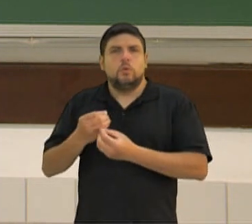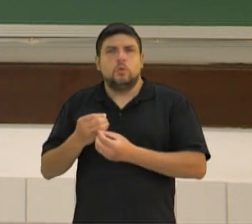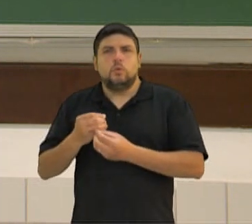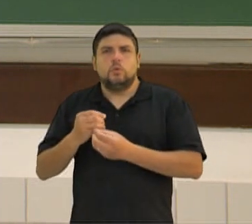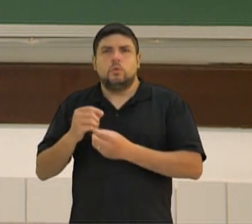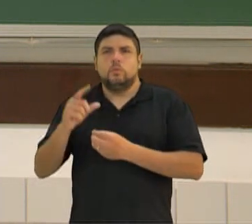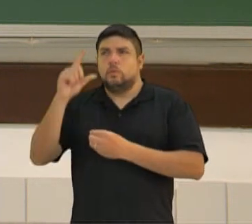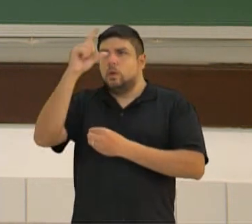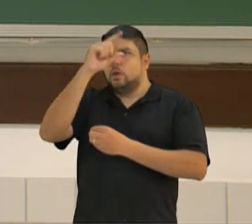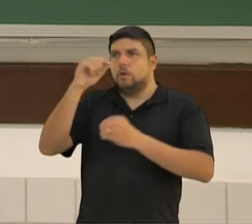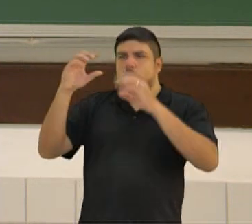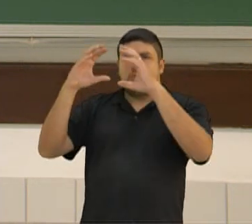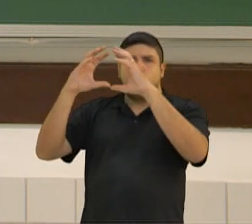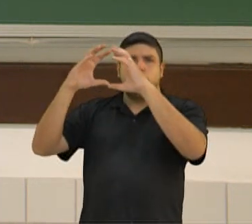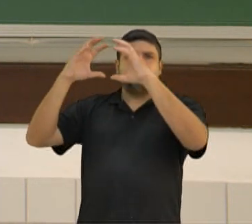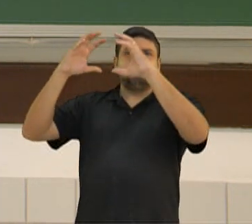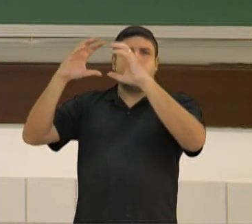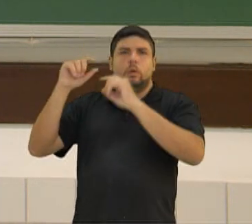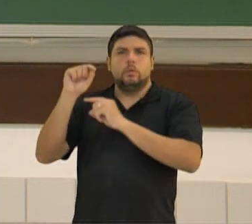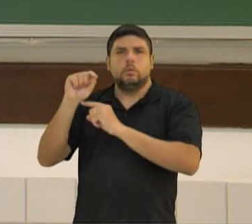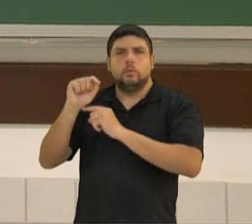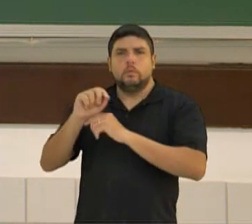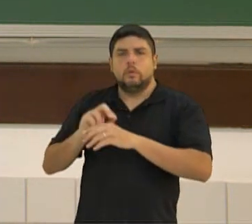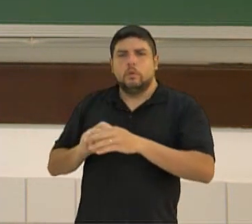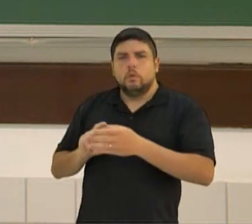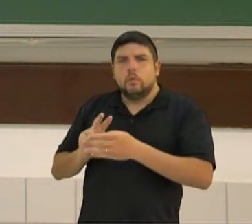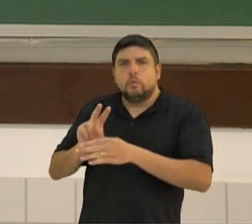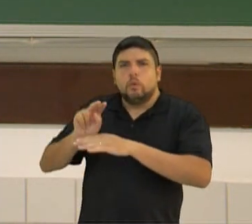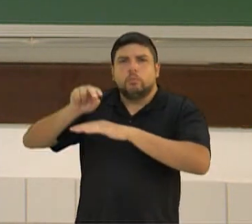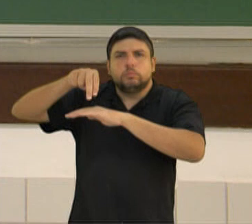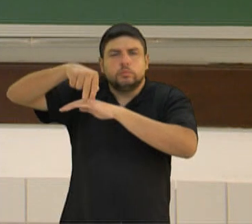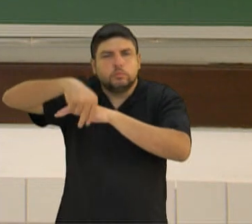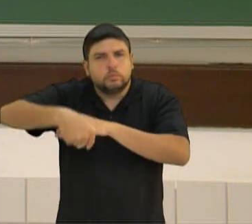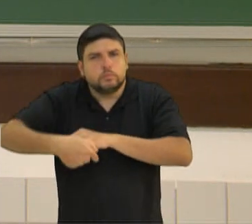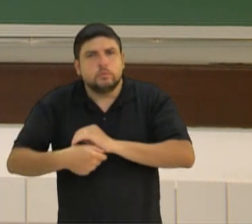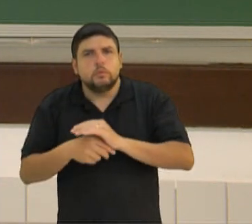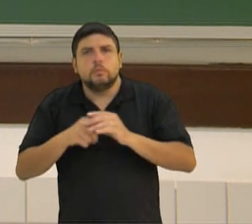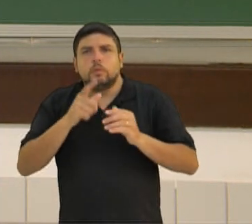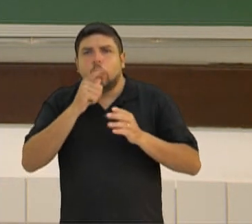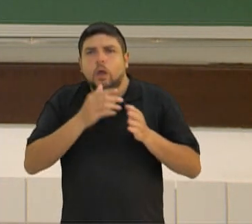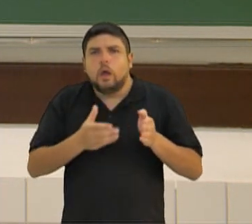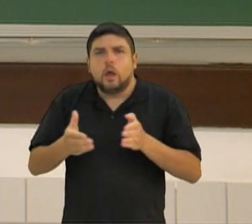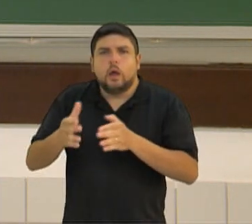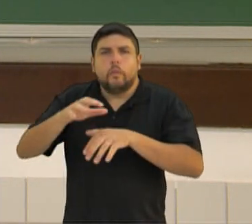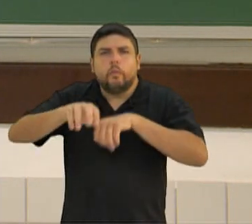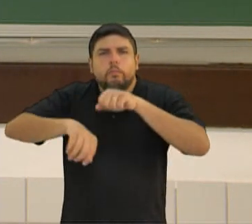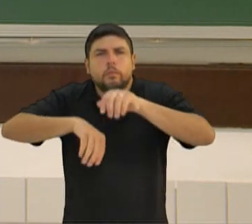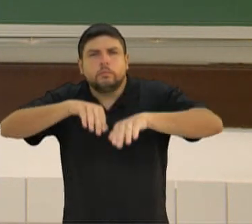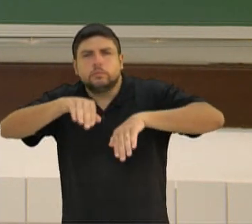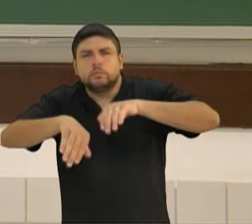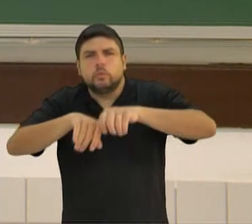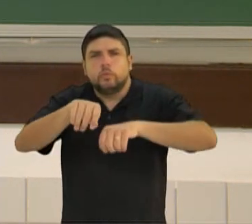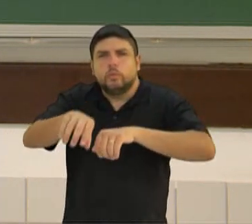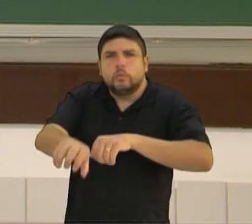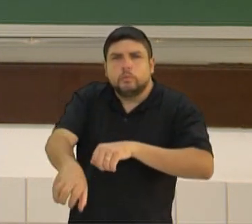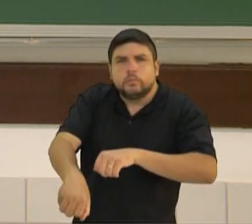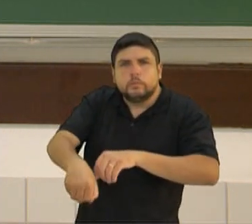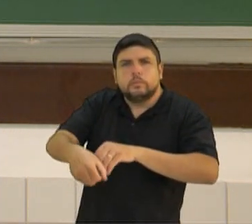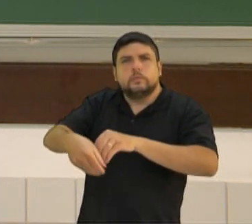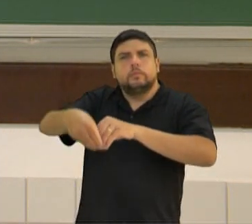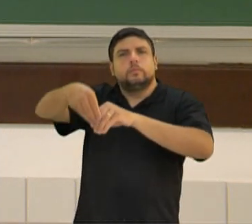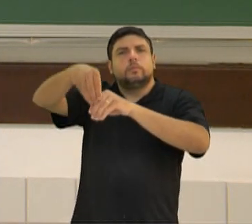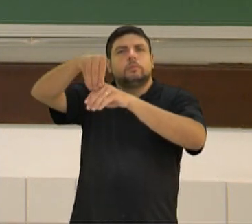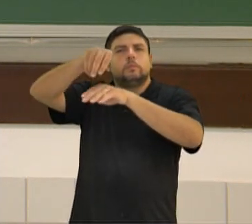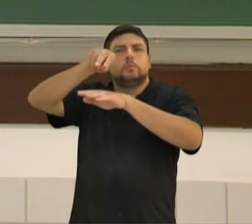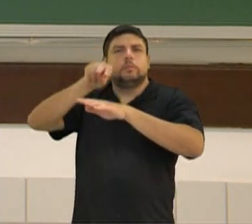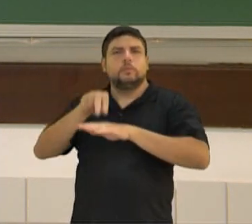lago e traziam à sua superfície as suas muiractas, tá? Isso é